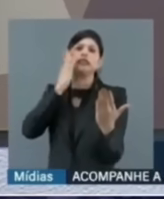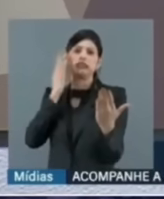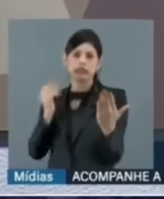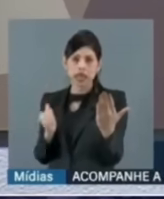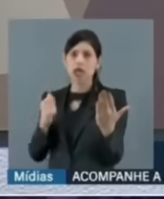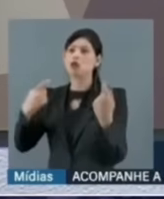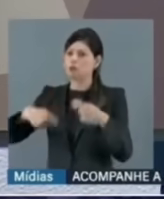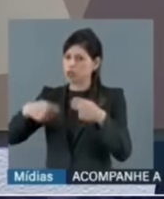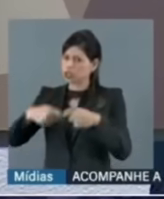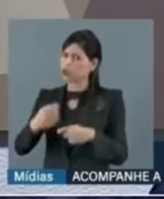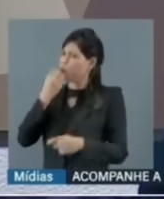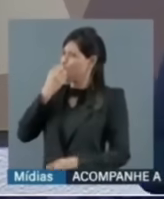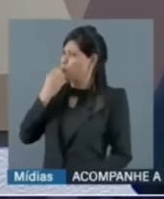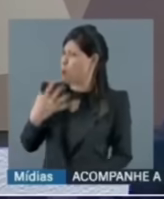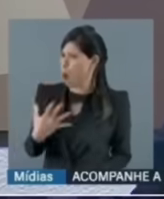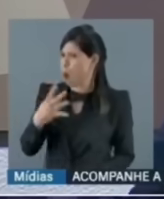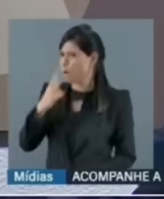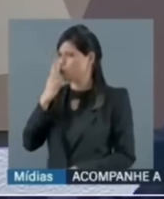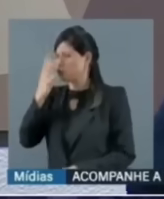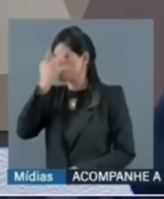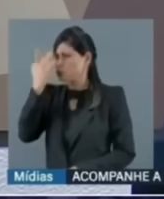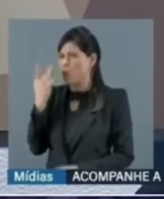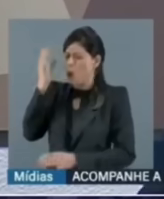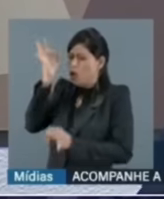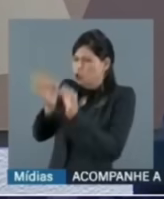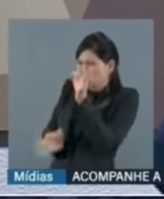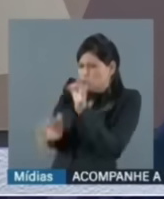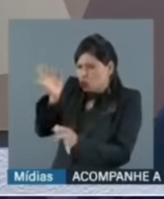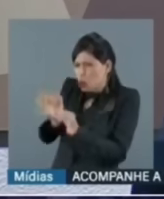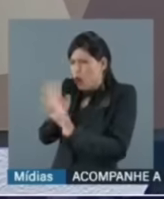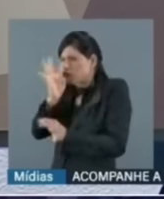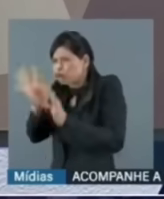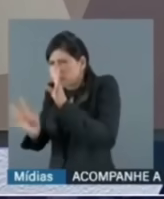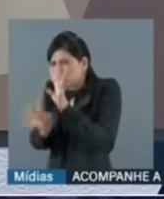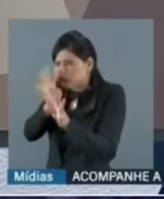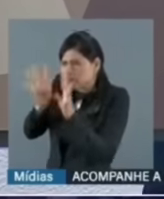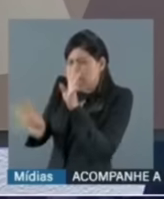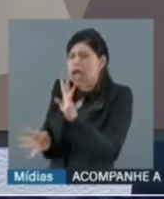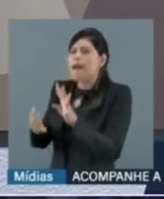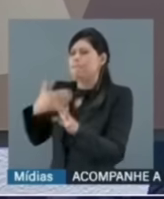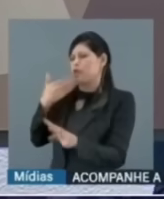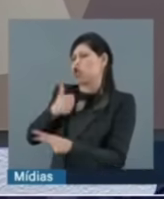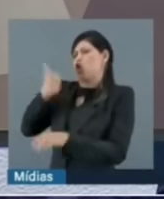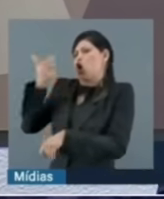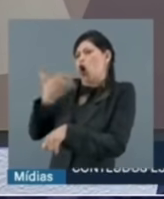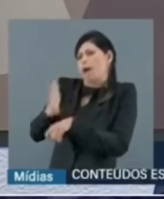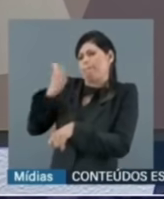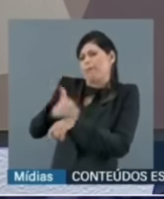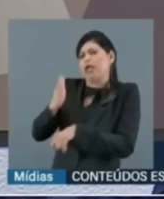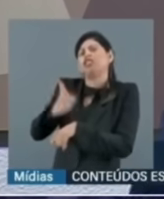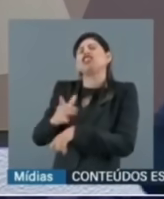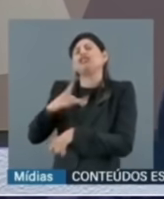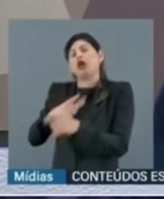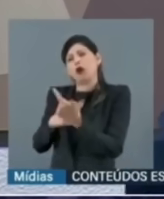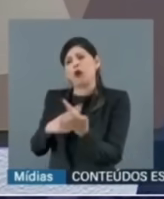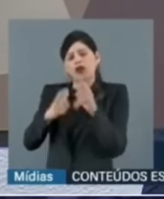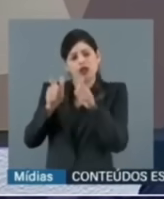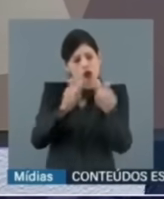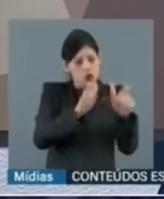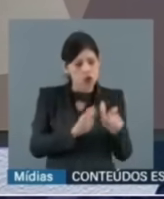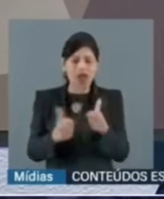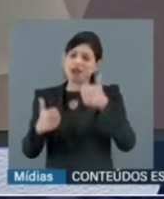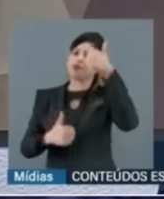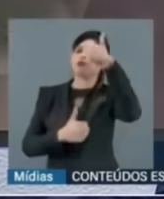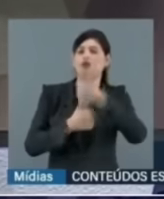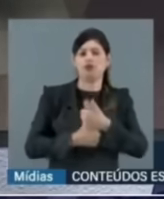ser bom julgador a empiria a experiência a prática tem um lugar insubstituível e o que Eu ofereço